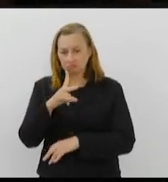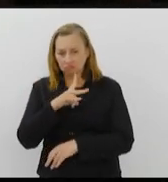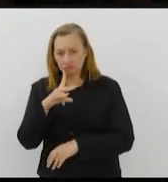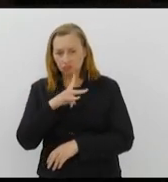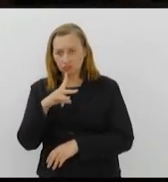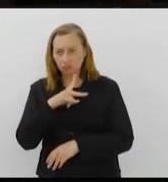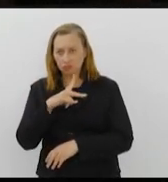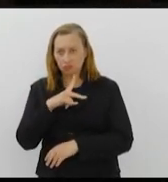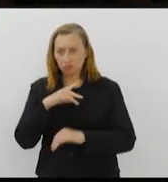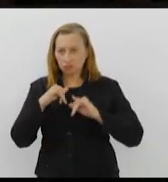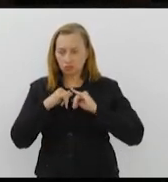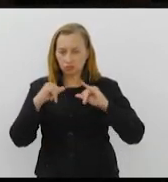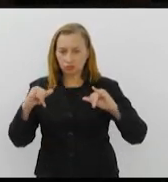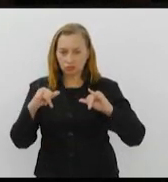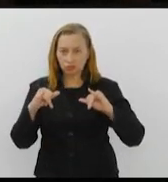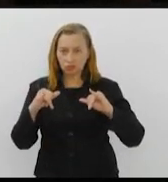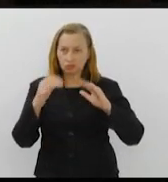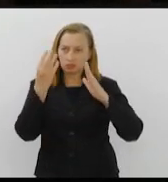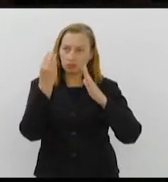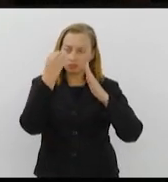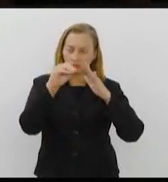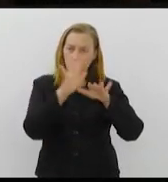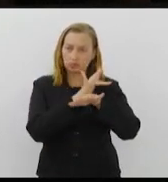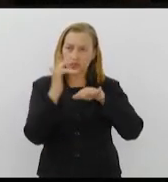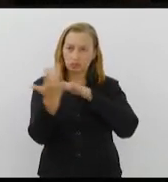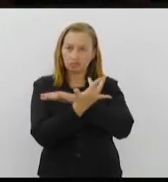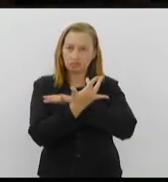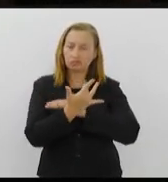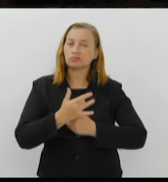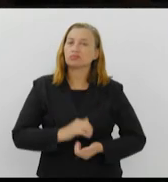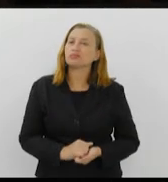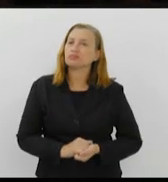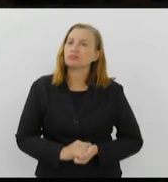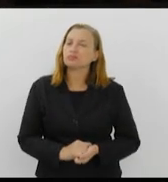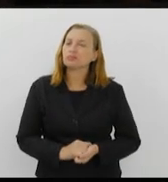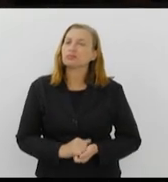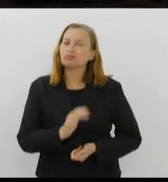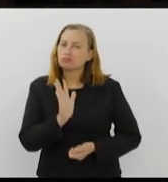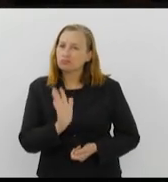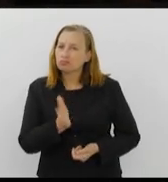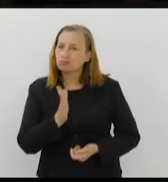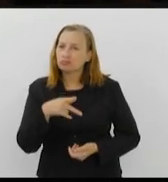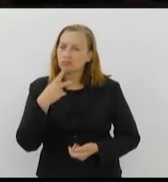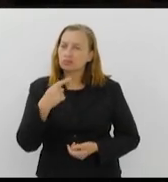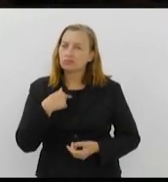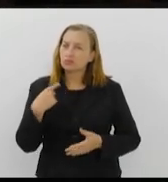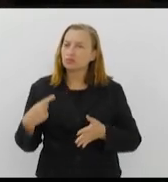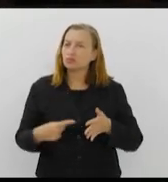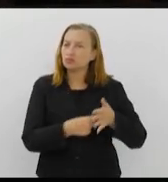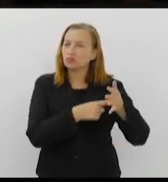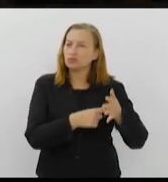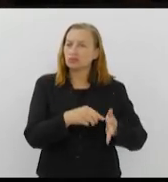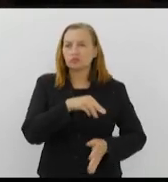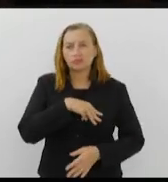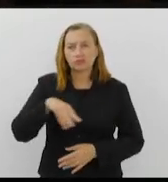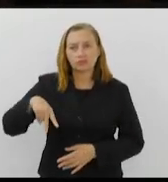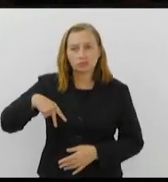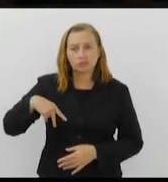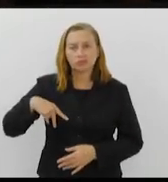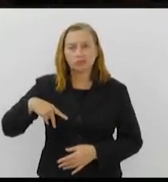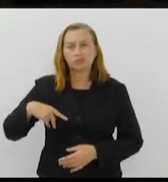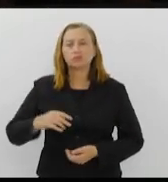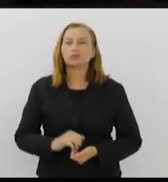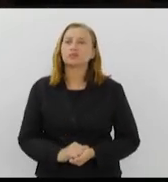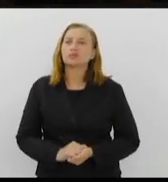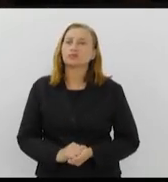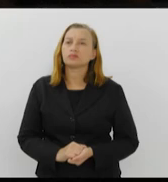e publiquei, fiz questão de publicar nas minhas redes sociais, e já adianto que estarei denunciando ao Ministério Público e os órgãos